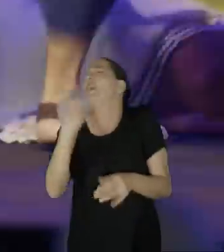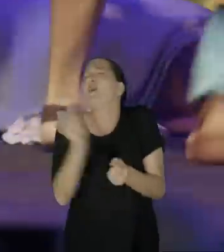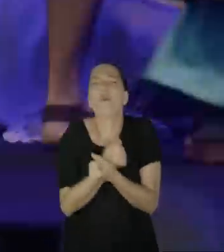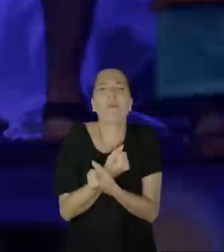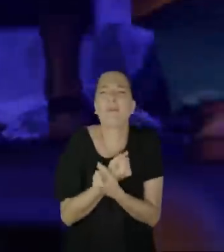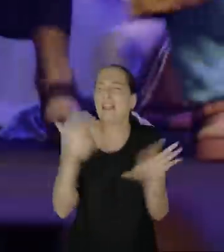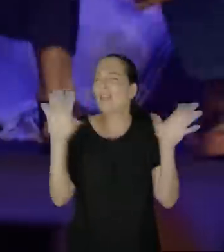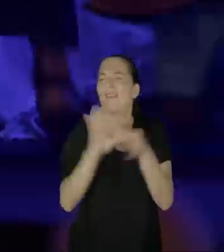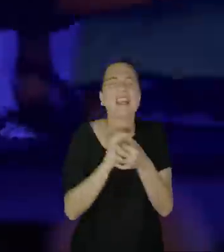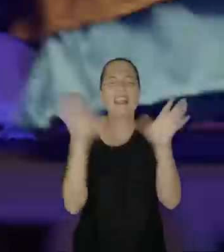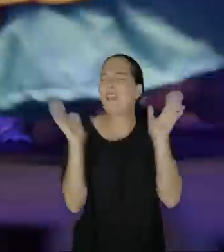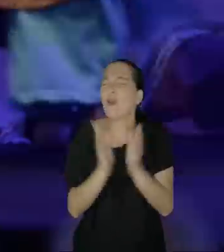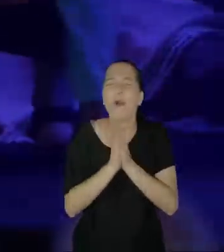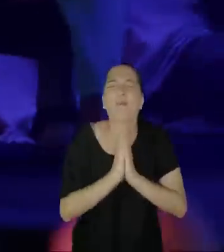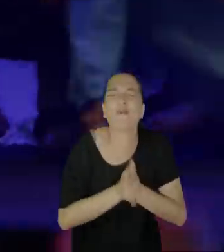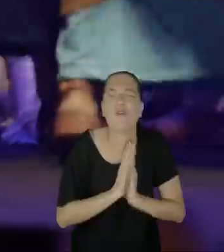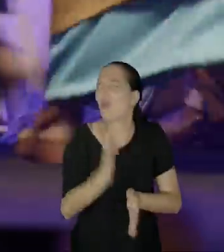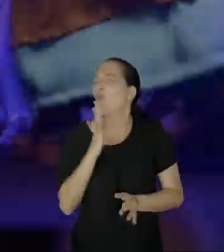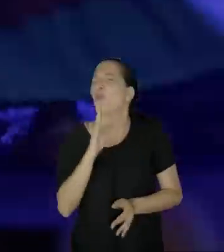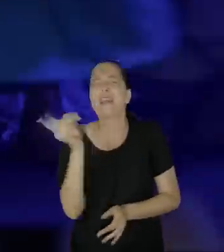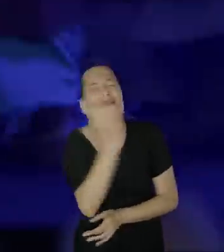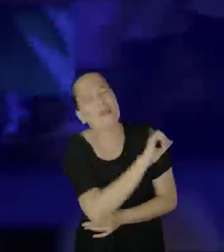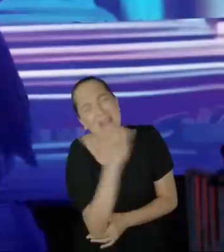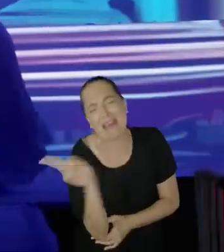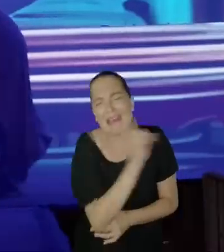Por favor, não conhece esse homem.